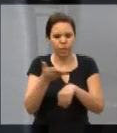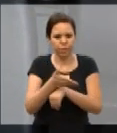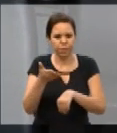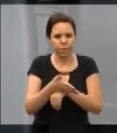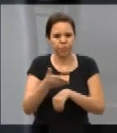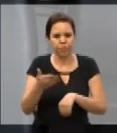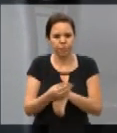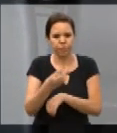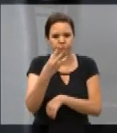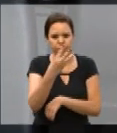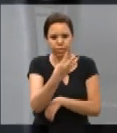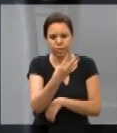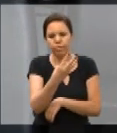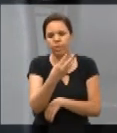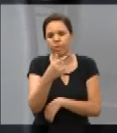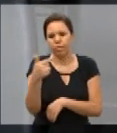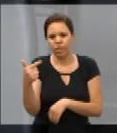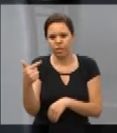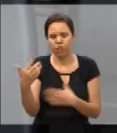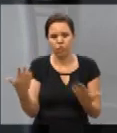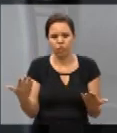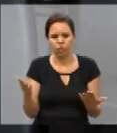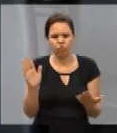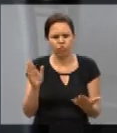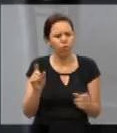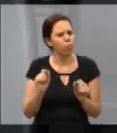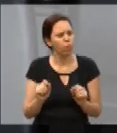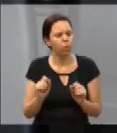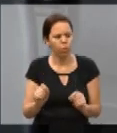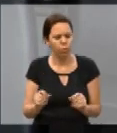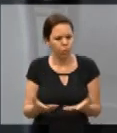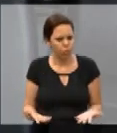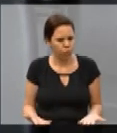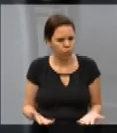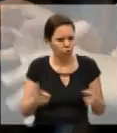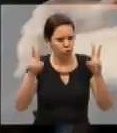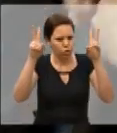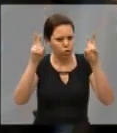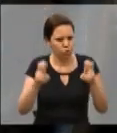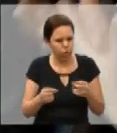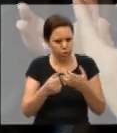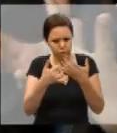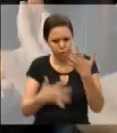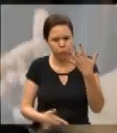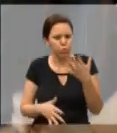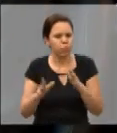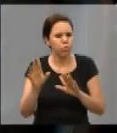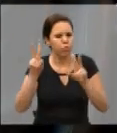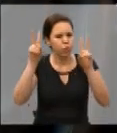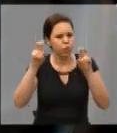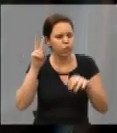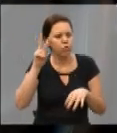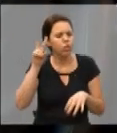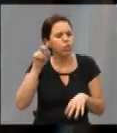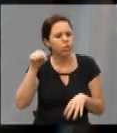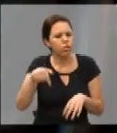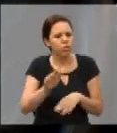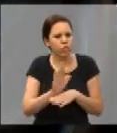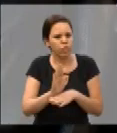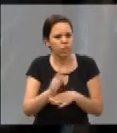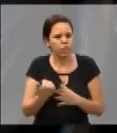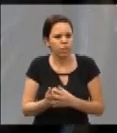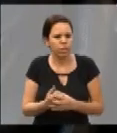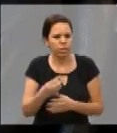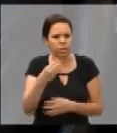participando, 32 Pomona. E já para começar eu quero saber, né? Vamos falar sobre a sinopse. Do que se trata a história? Conta pra gente. Então,